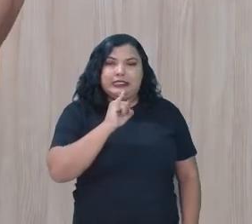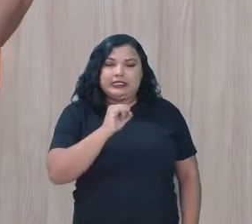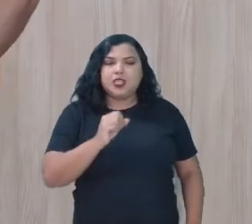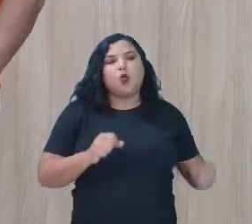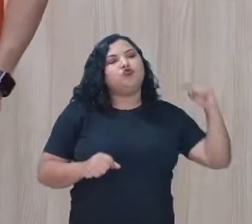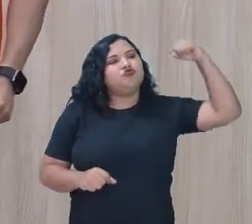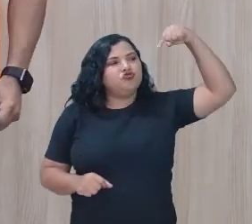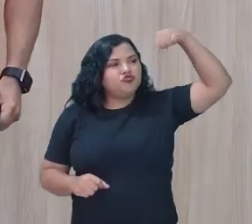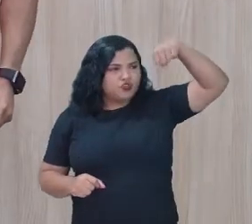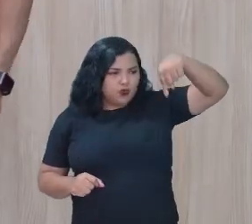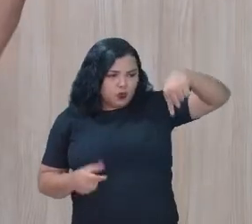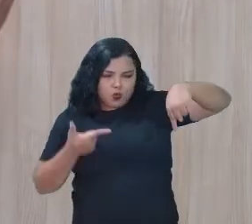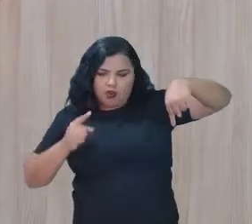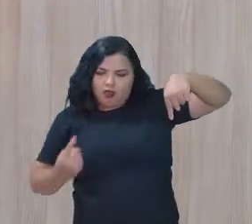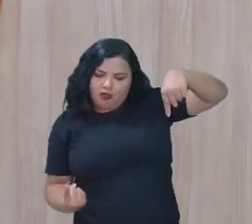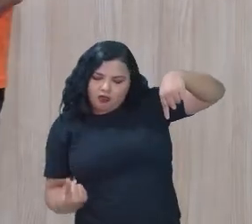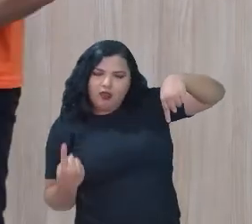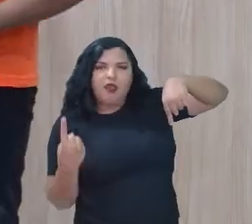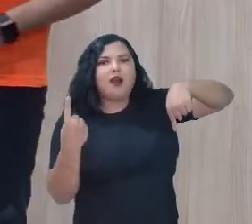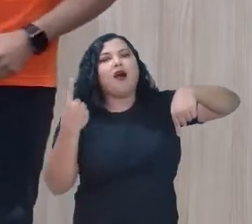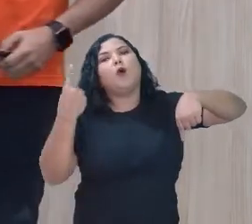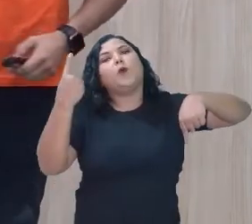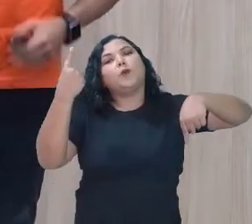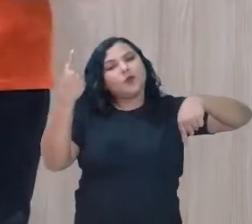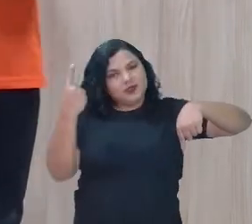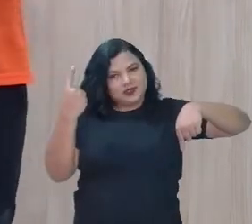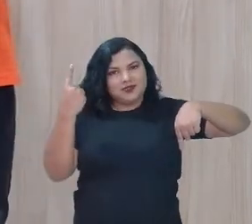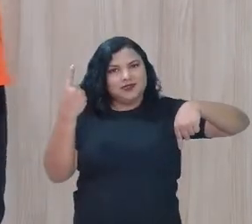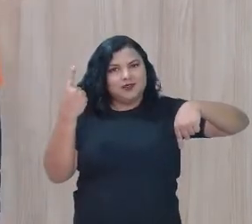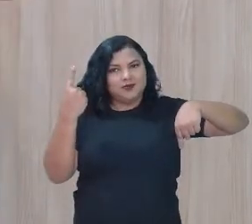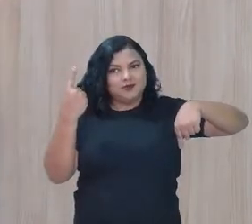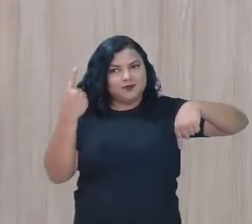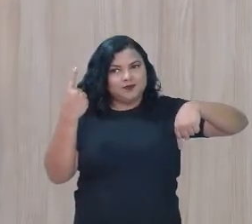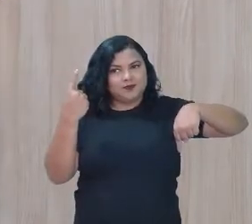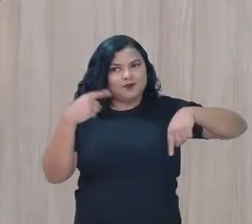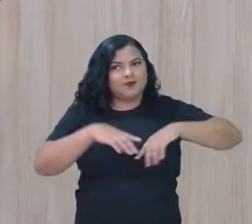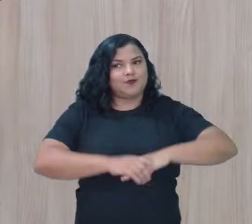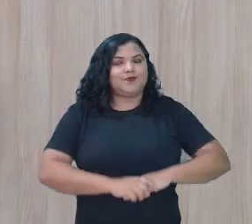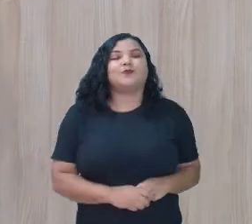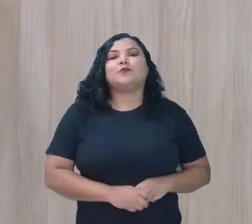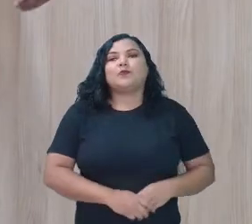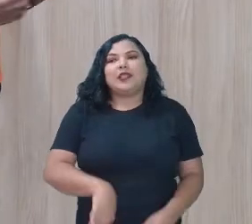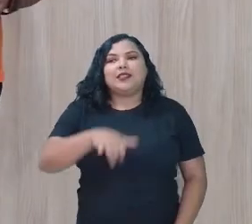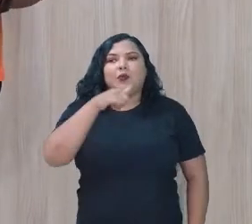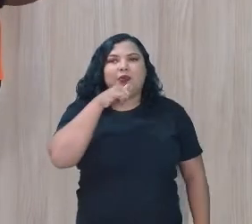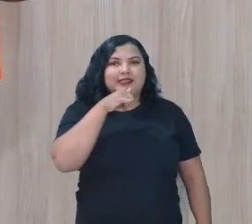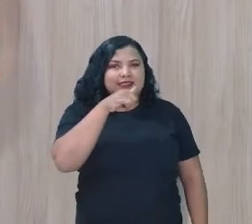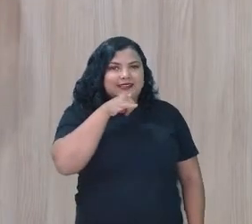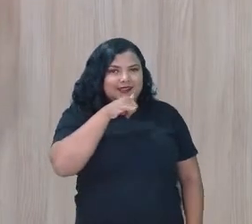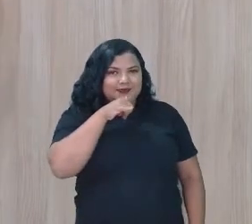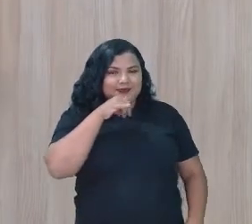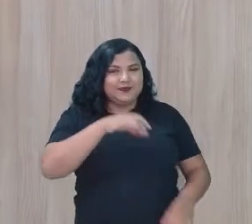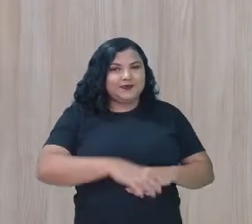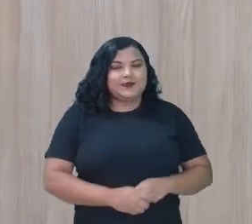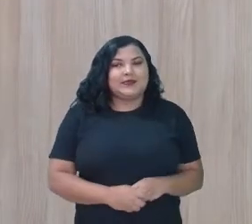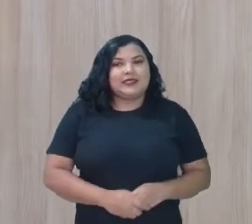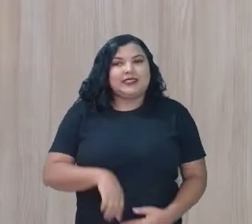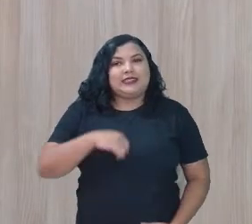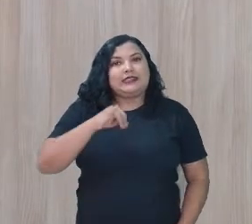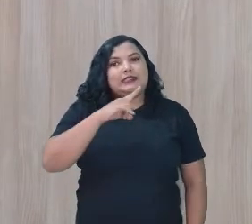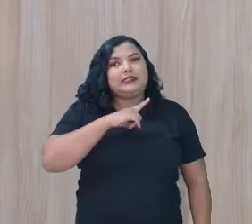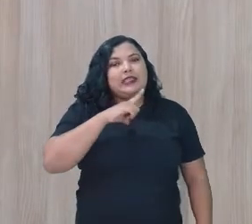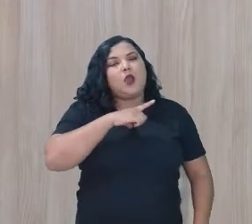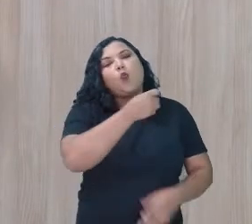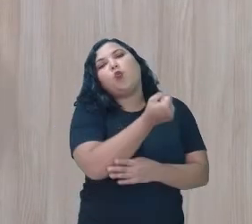eu diminuo uma grandeza, a outra ela também precisa o quê? Diminuir, certo? Como, por exemplo, se eu tenho aí